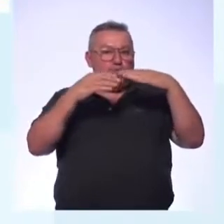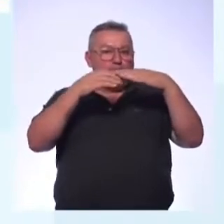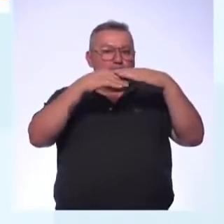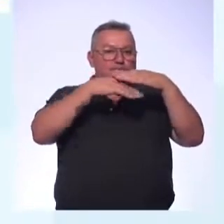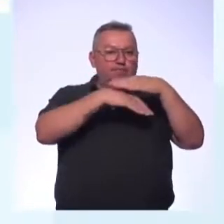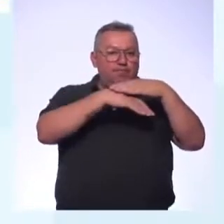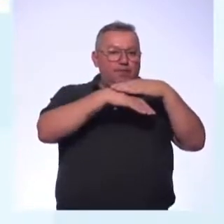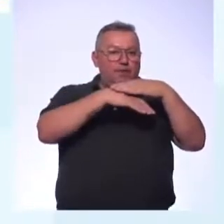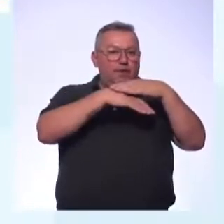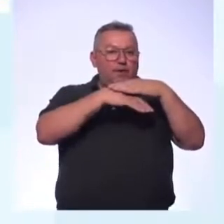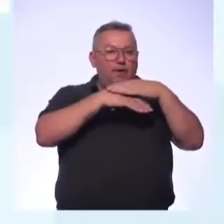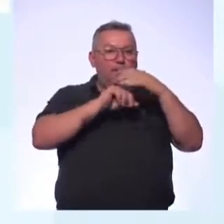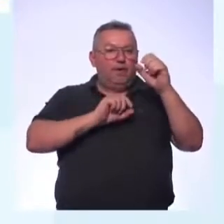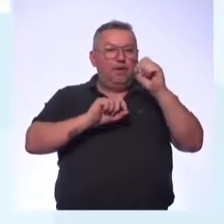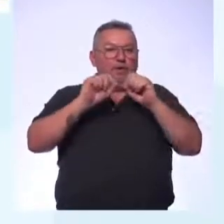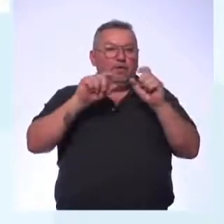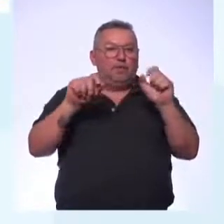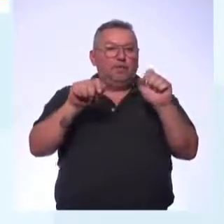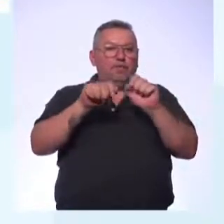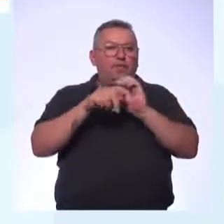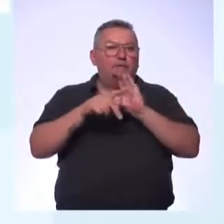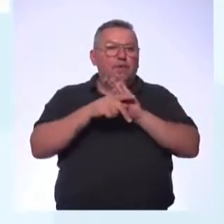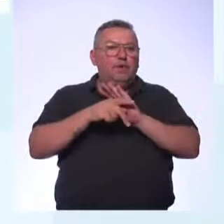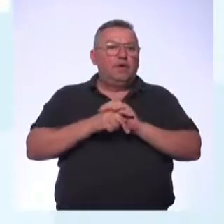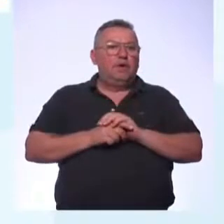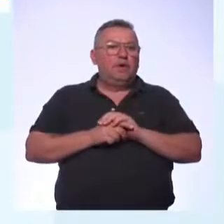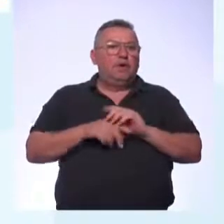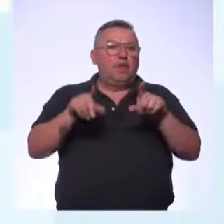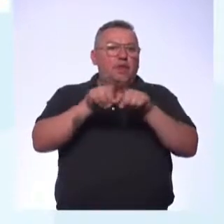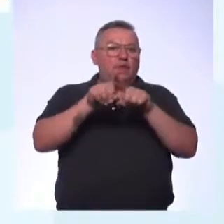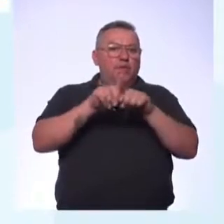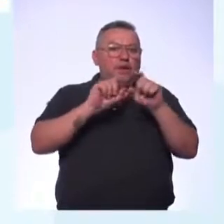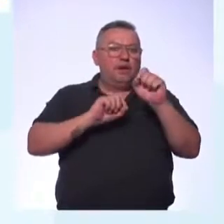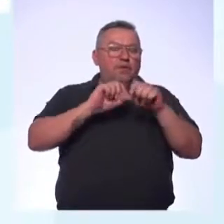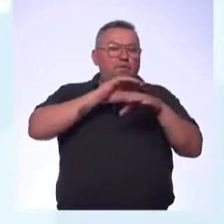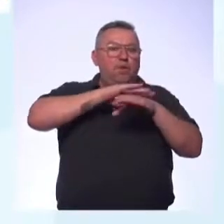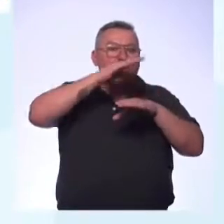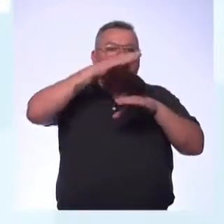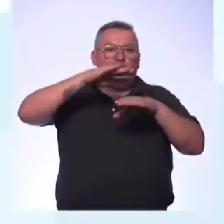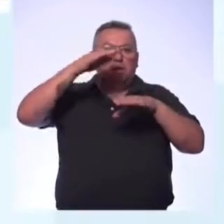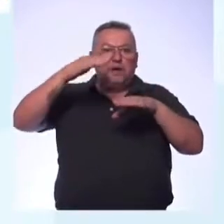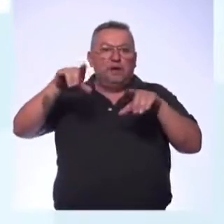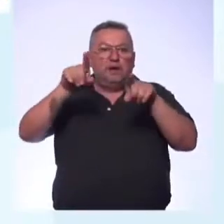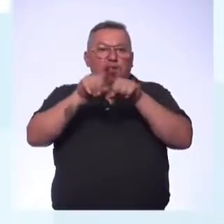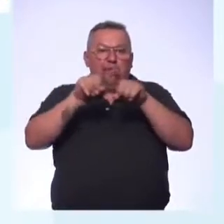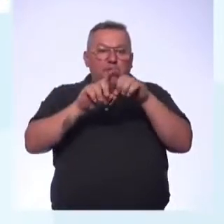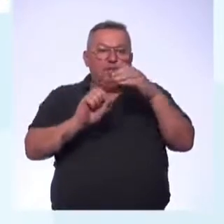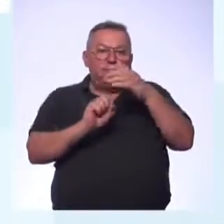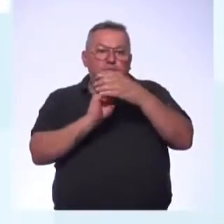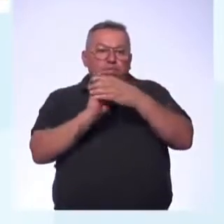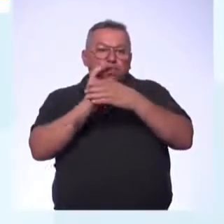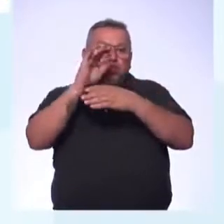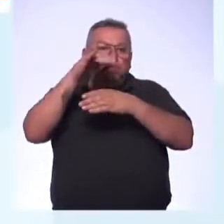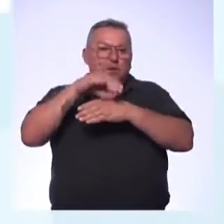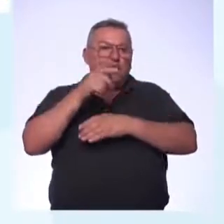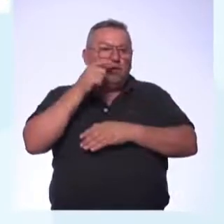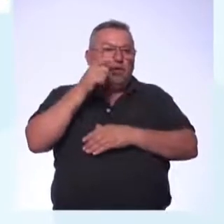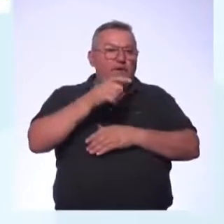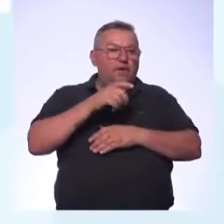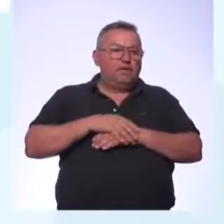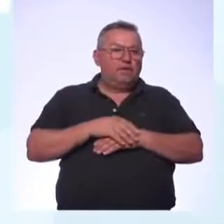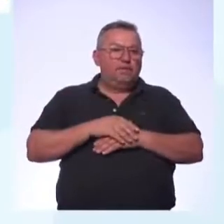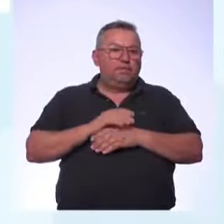placa continental, com formações de cadeias também montanhosas e também vulcânicas com uma maior extensão. Tá?